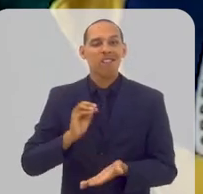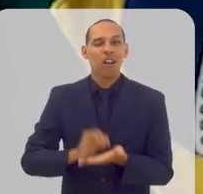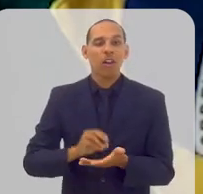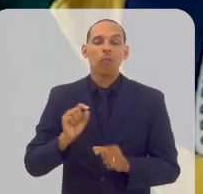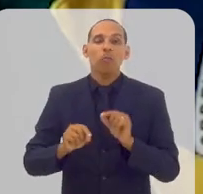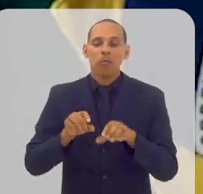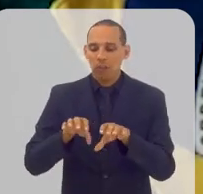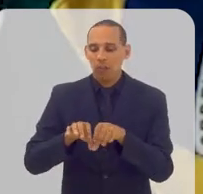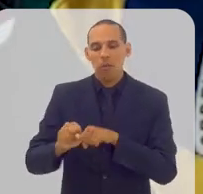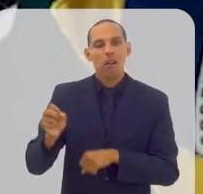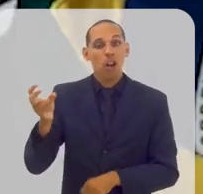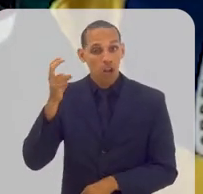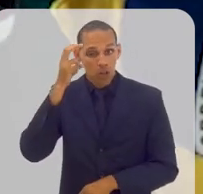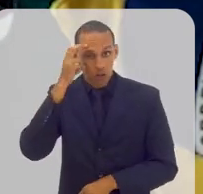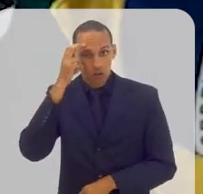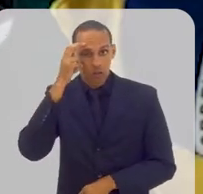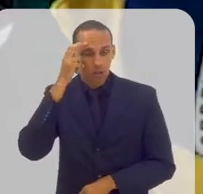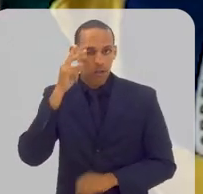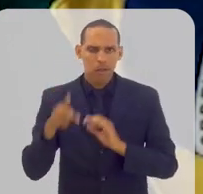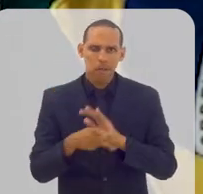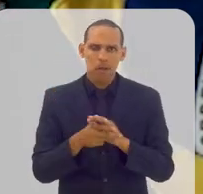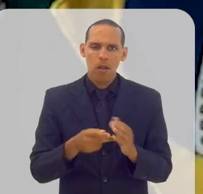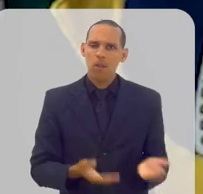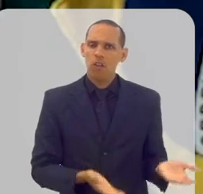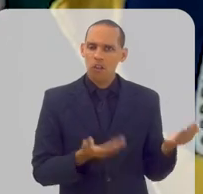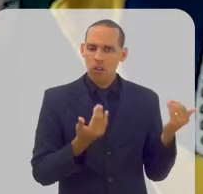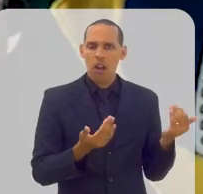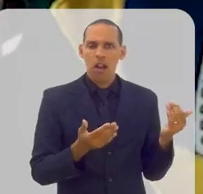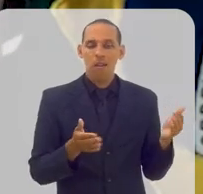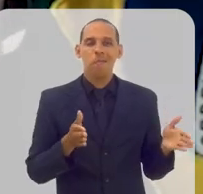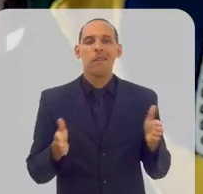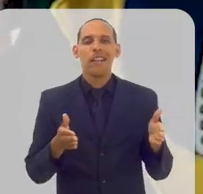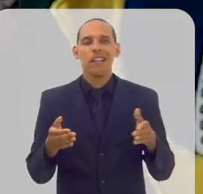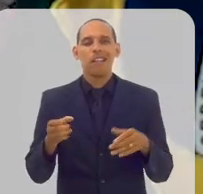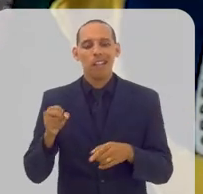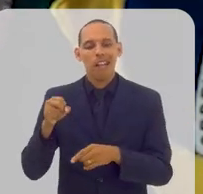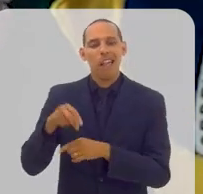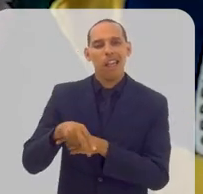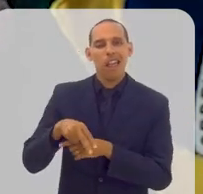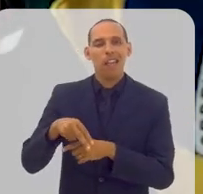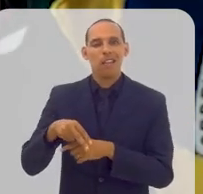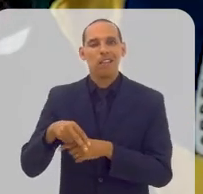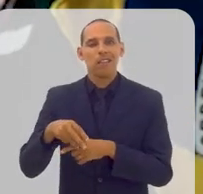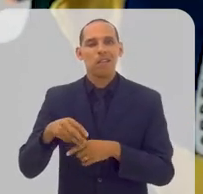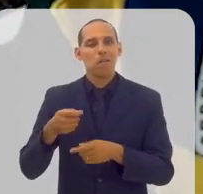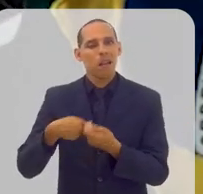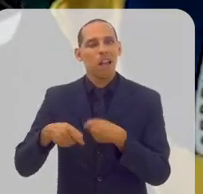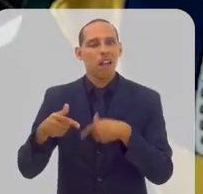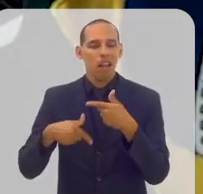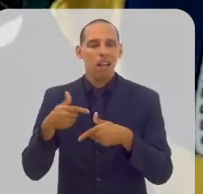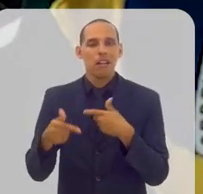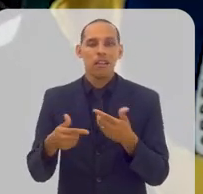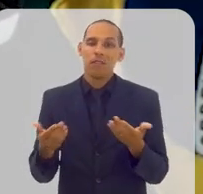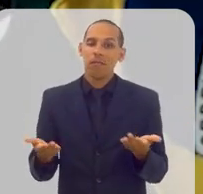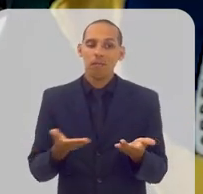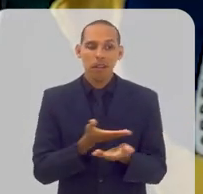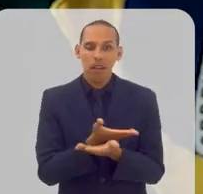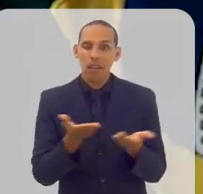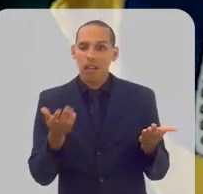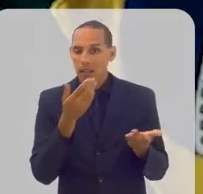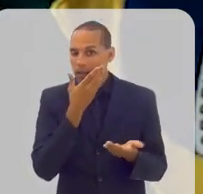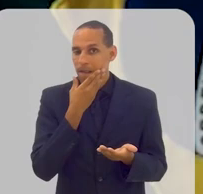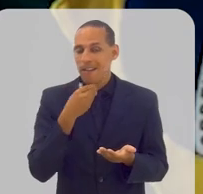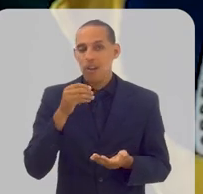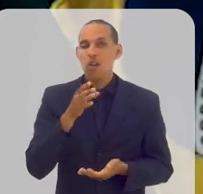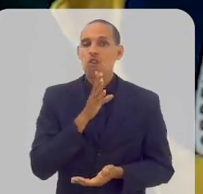na formação cultural dos jovens em idade de ingressar no mercado de trabalho. Ou seja, não